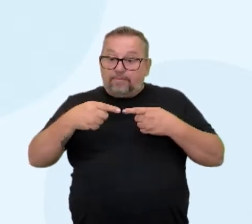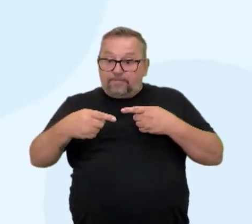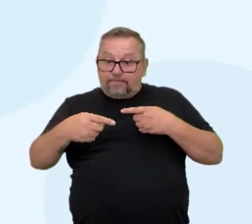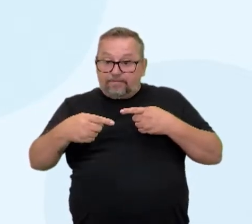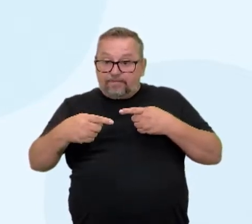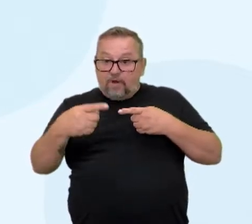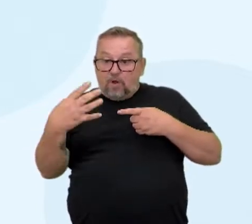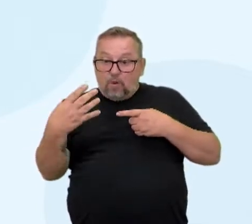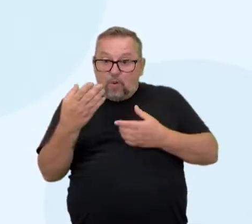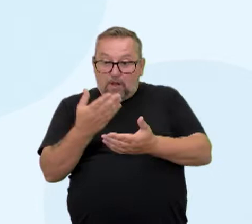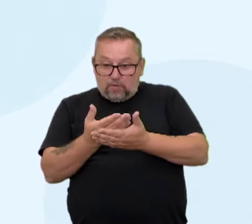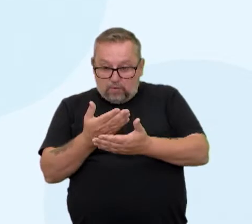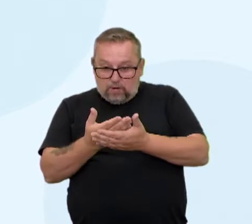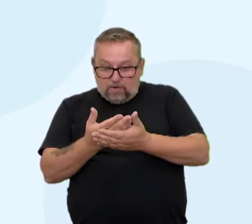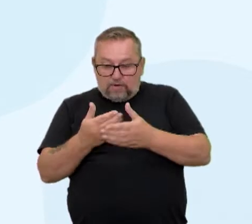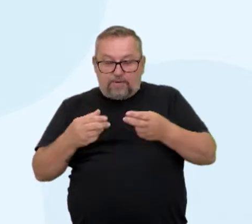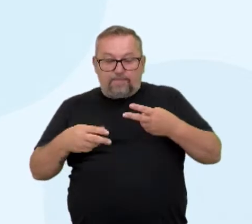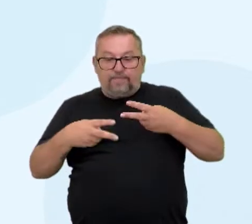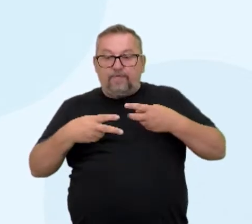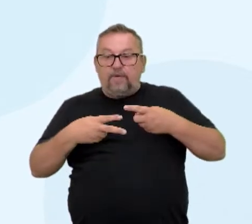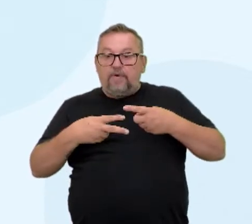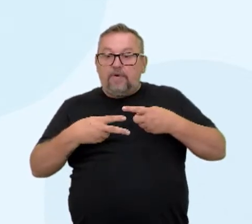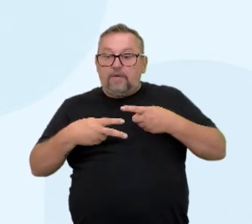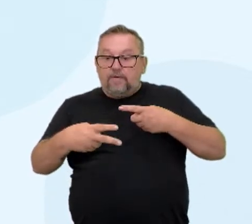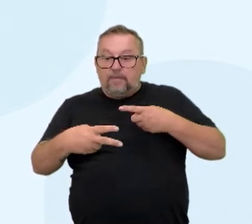serão 4 aulas.